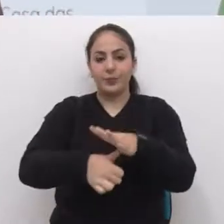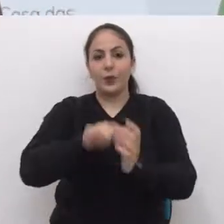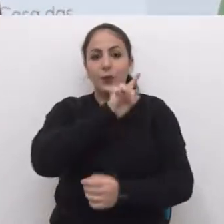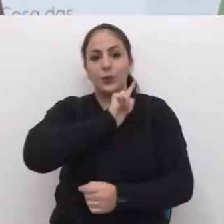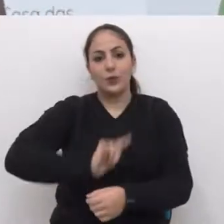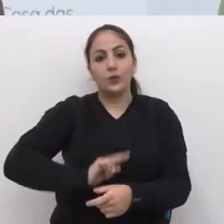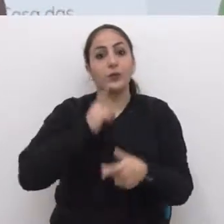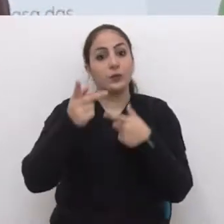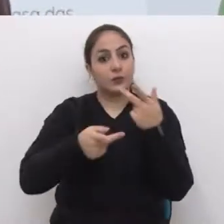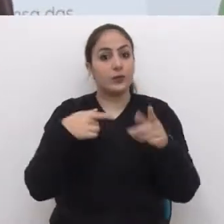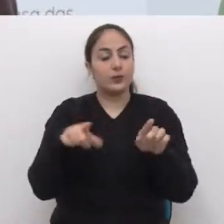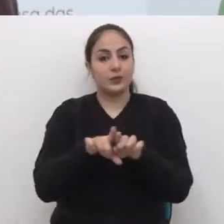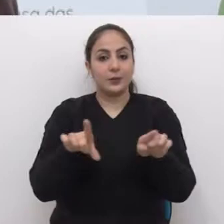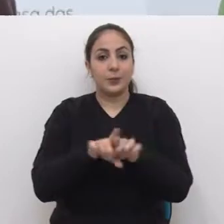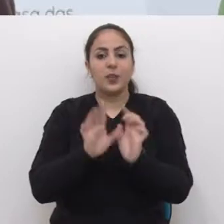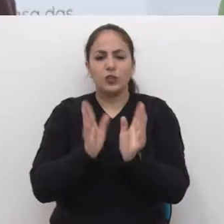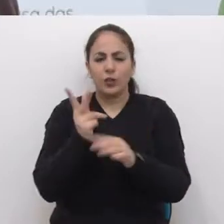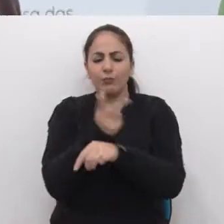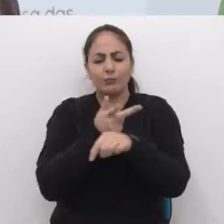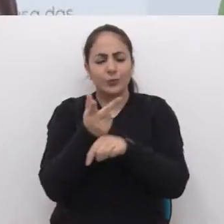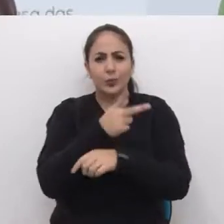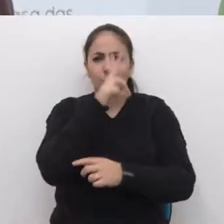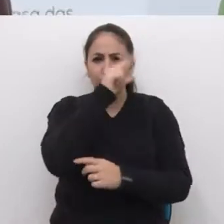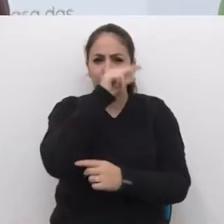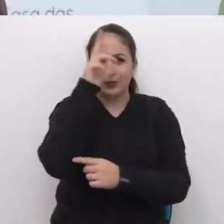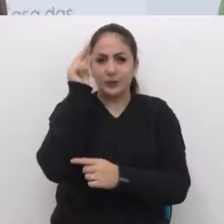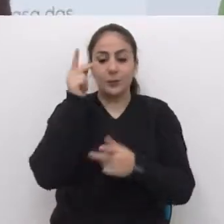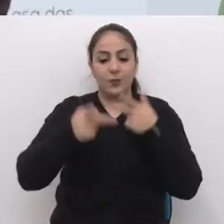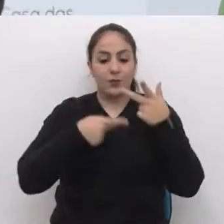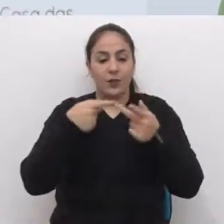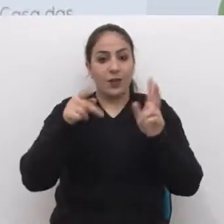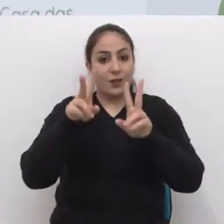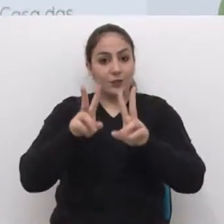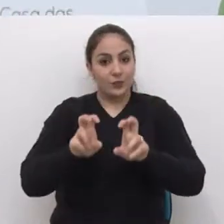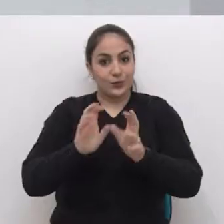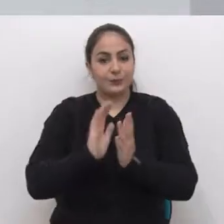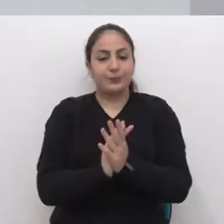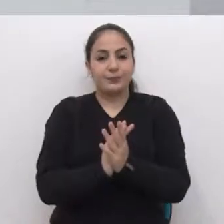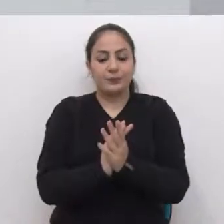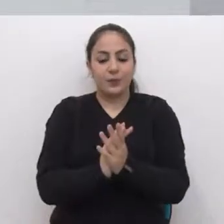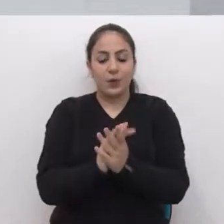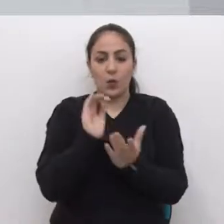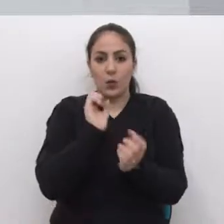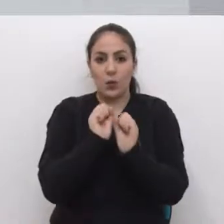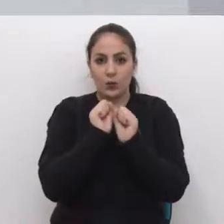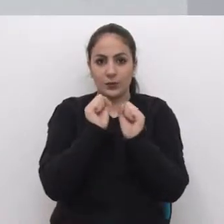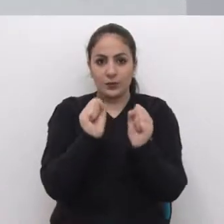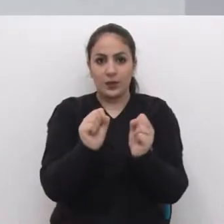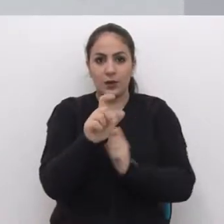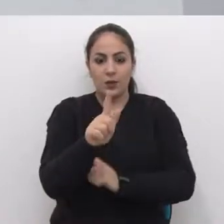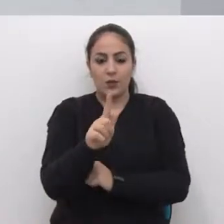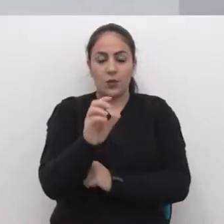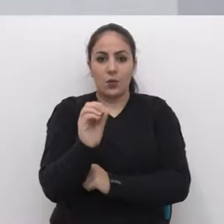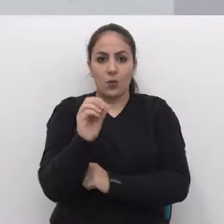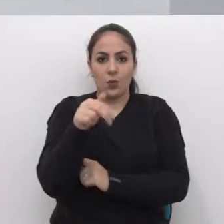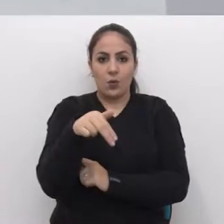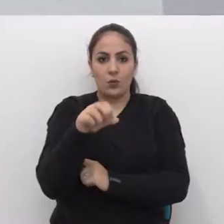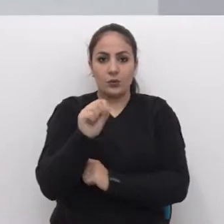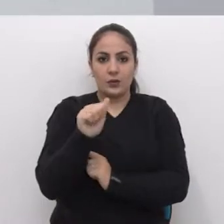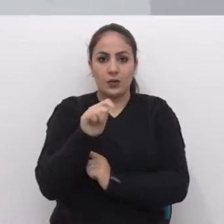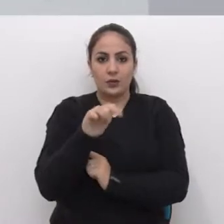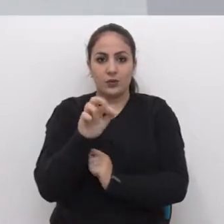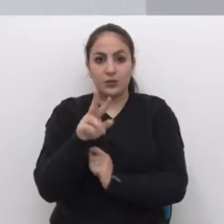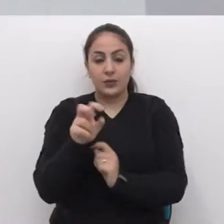Câmara também comenta que já procurou o Executivo para falar do assunto. O secretário Gonçalves, que é o nosso secretário de Segurança